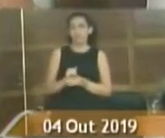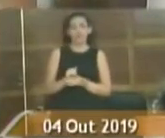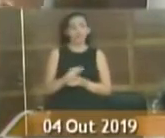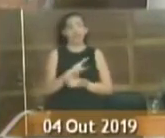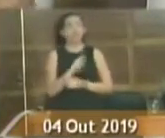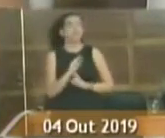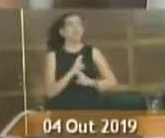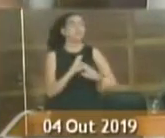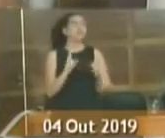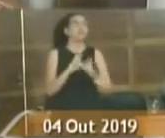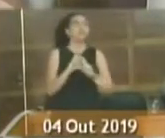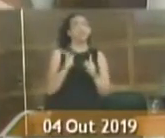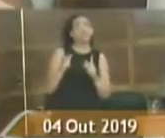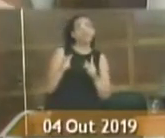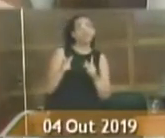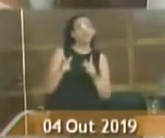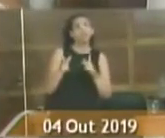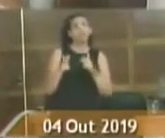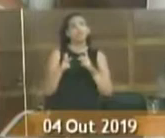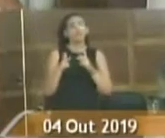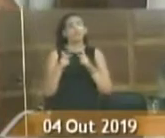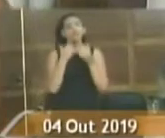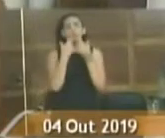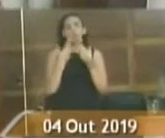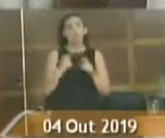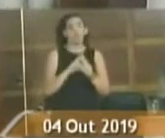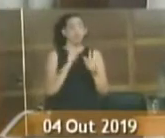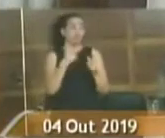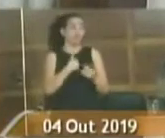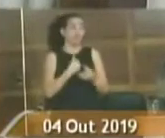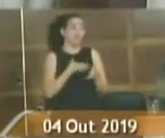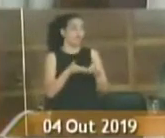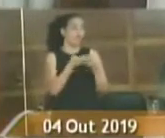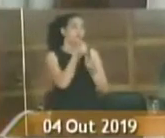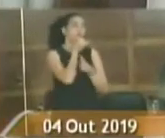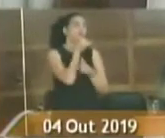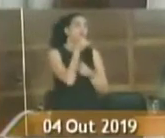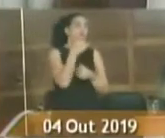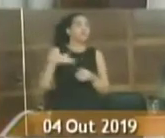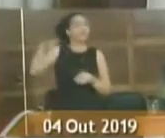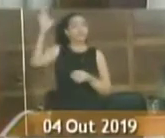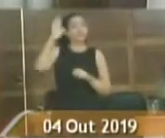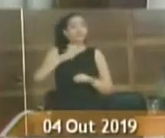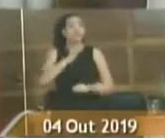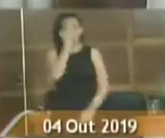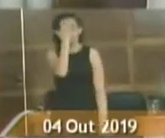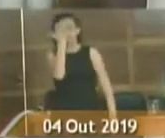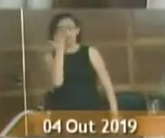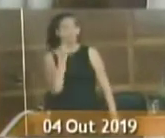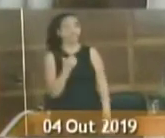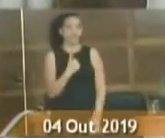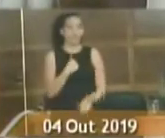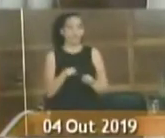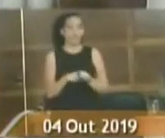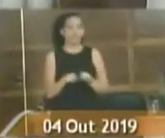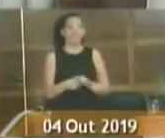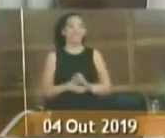dinâmica e o linguajar vai ser voltado para eles, peço até desculpa aos adultos, mas é mais fácil para eles entenderem,